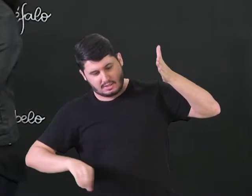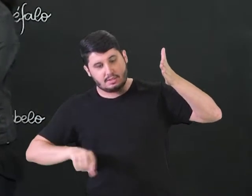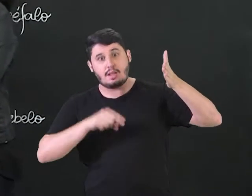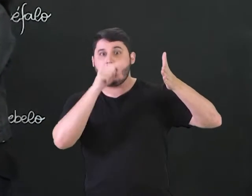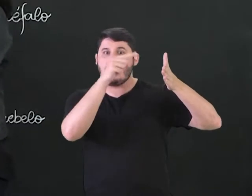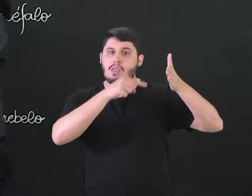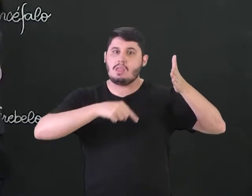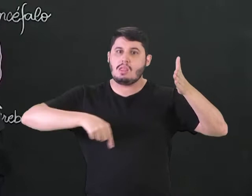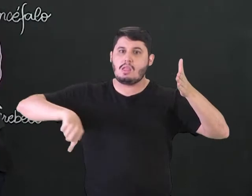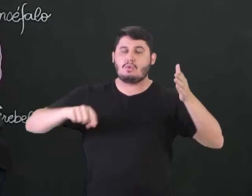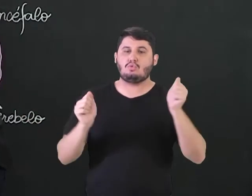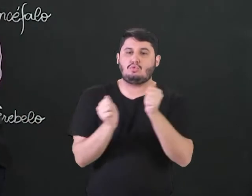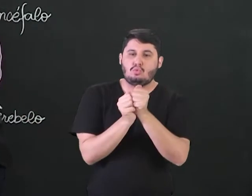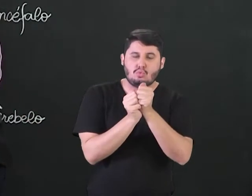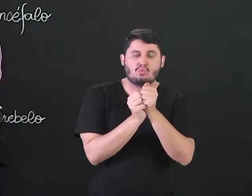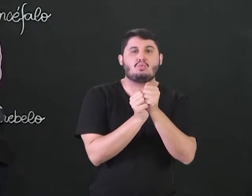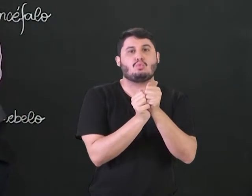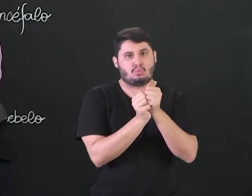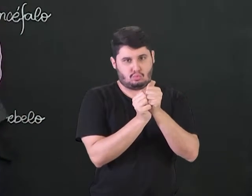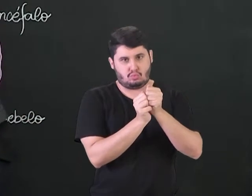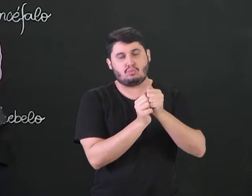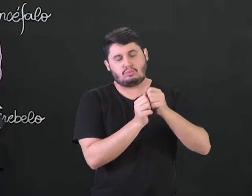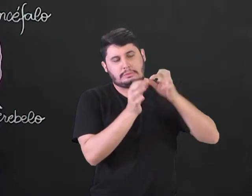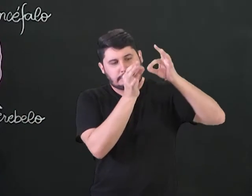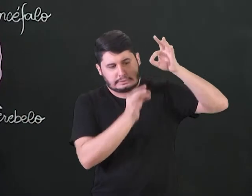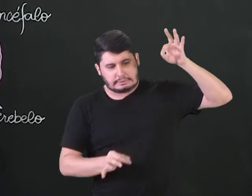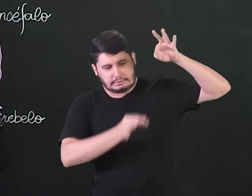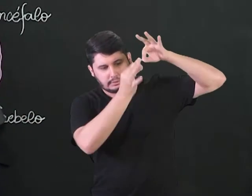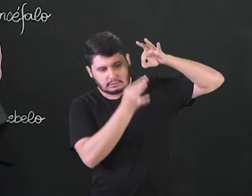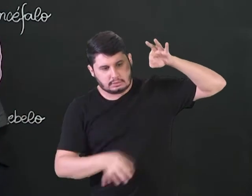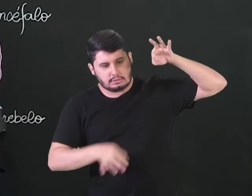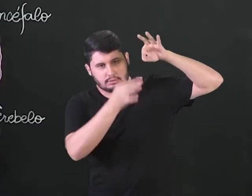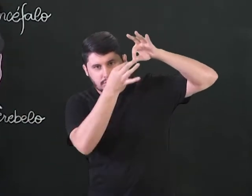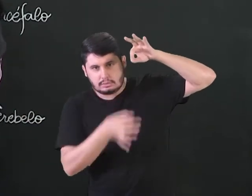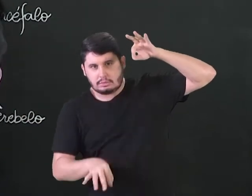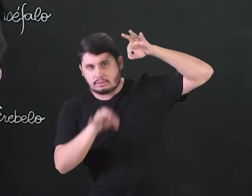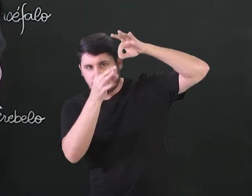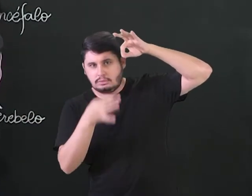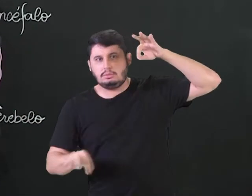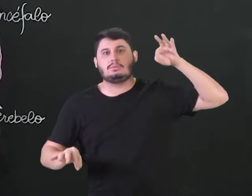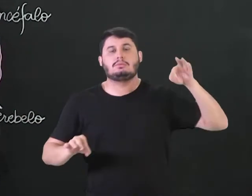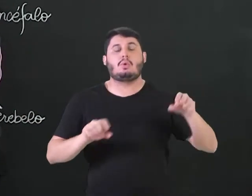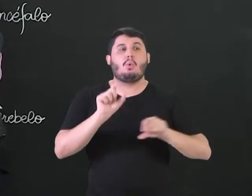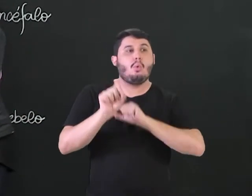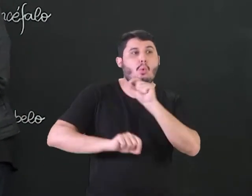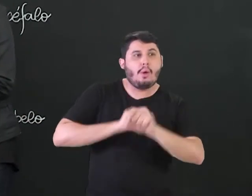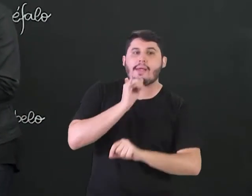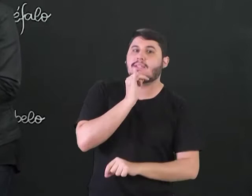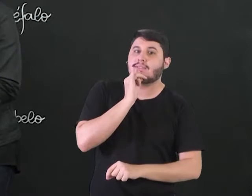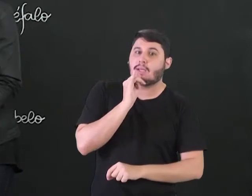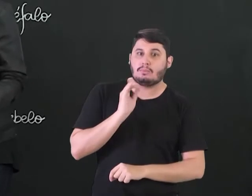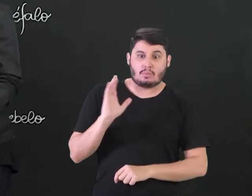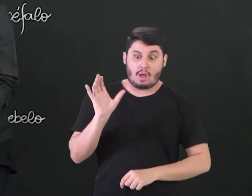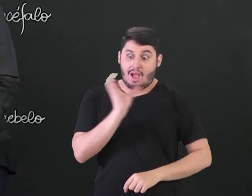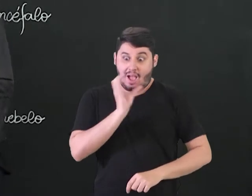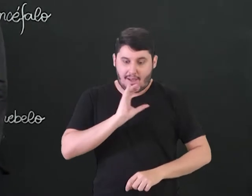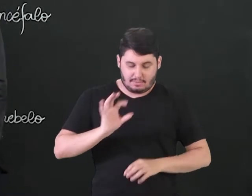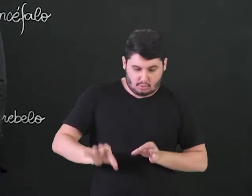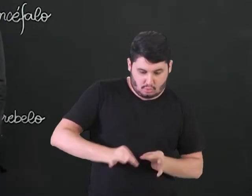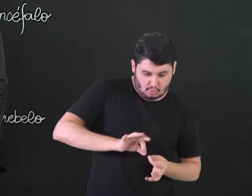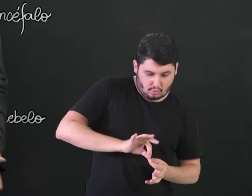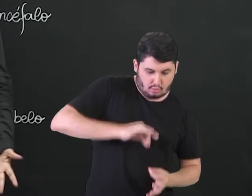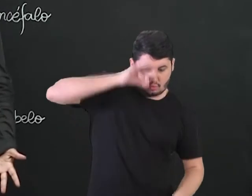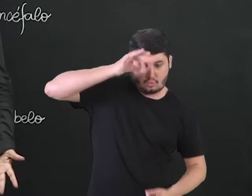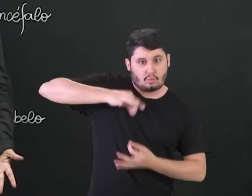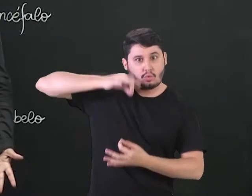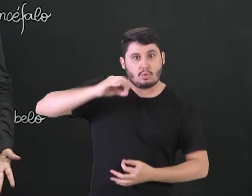isso aqui. Olha isso aqui, um conjunto de neurônios passando, levando informação, leva para o cérebro, leva para o corpo. Imagina uma lesão